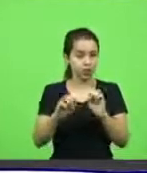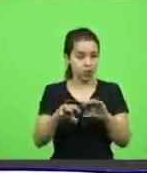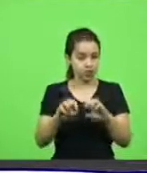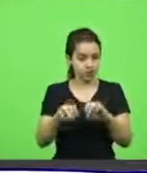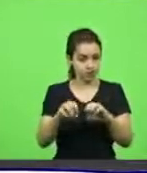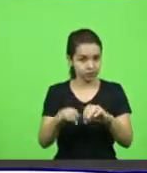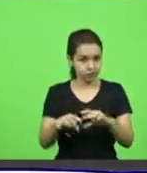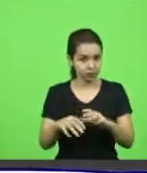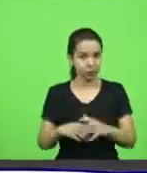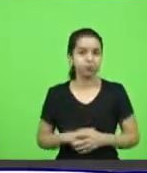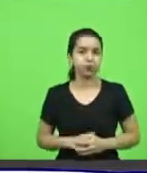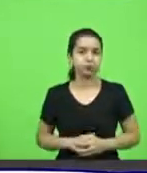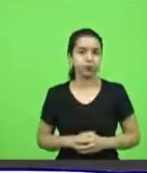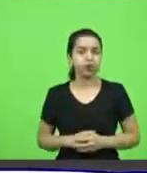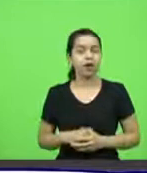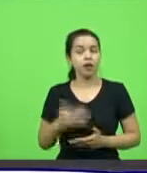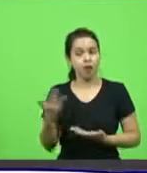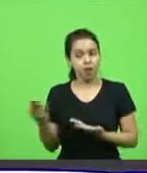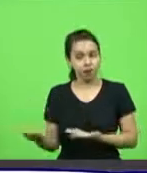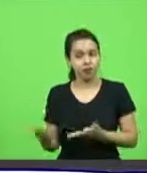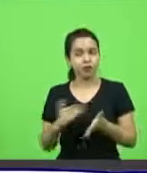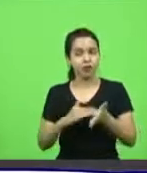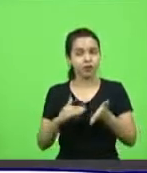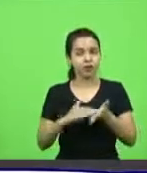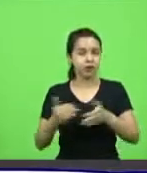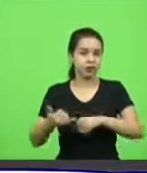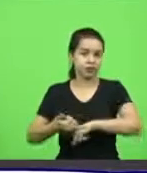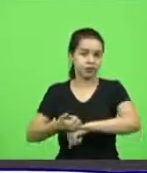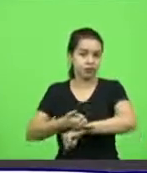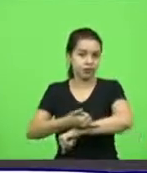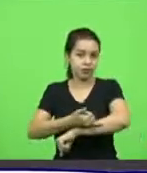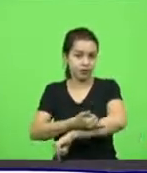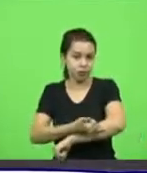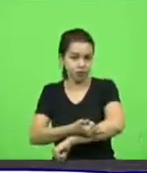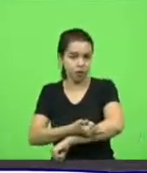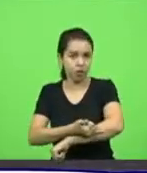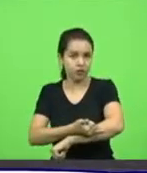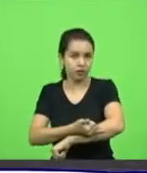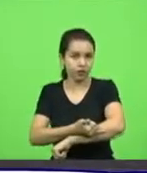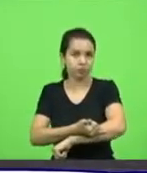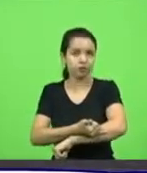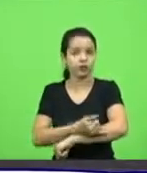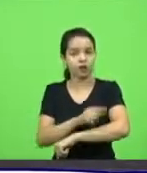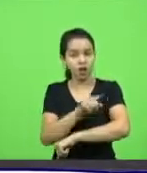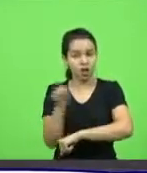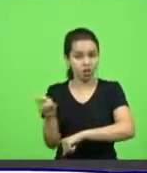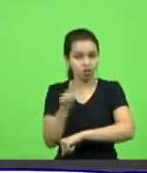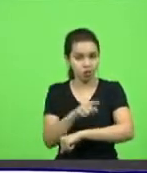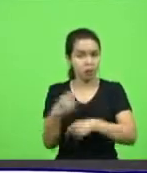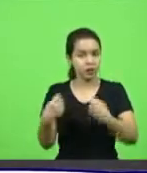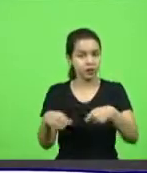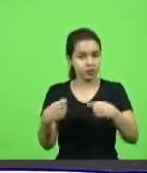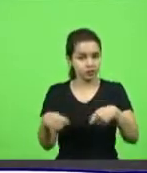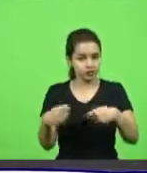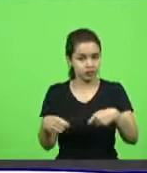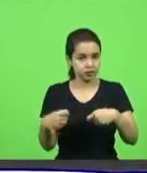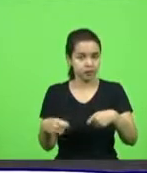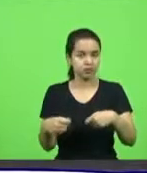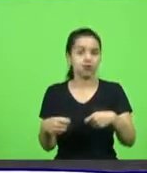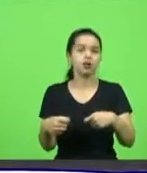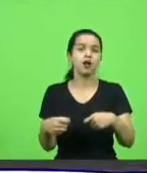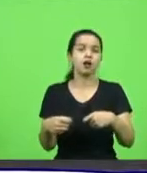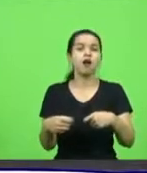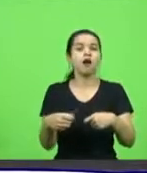os seus próprios e a secretaria de infraestrutura que ver aquilo que tem que ser feito então foi feita uma licitação no ano